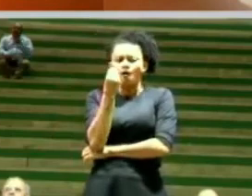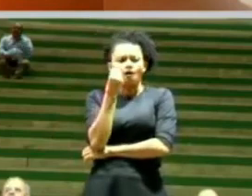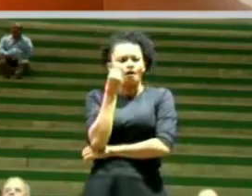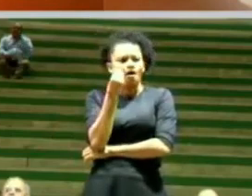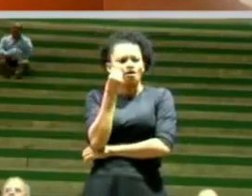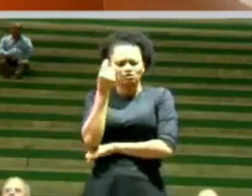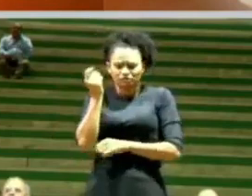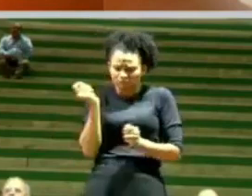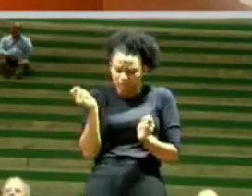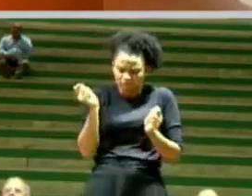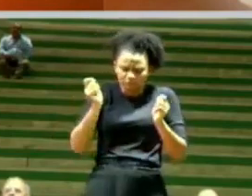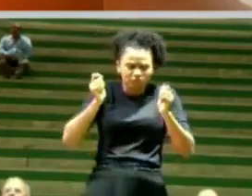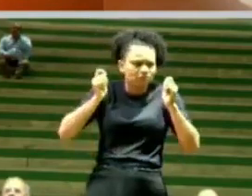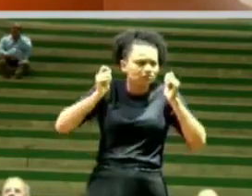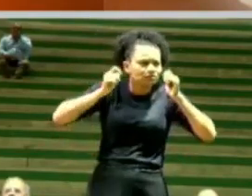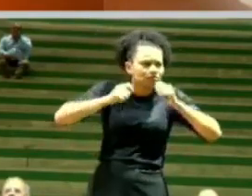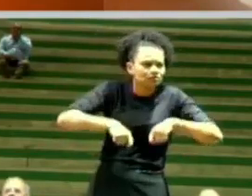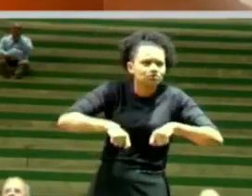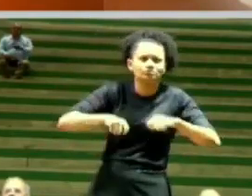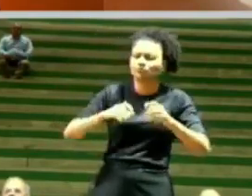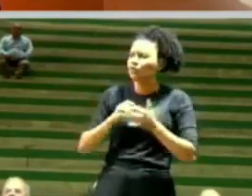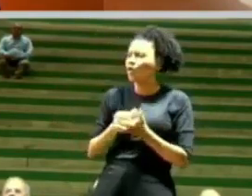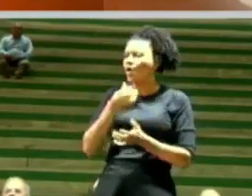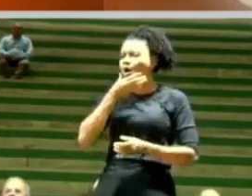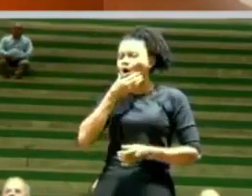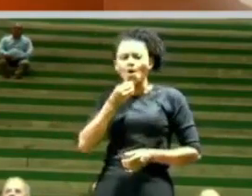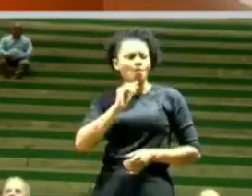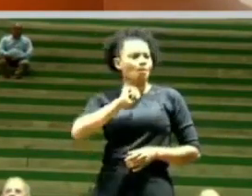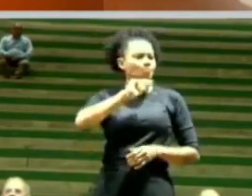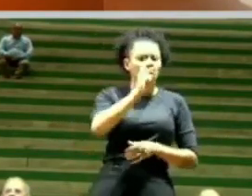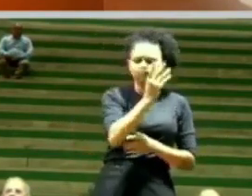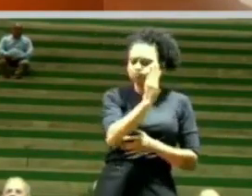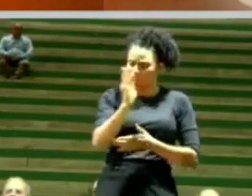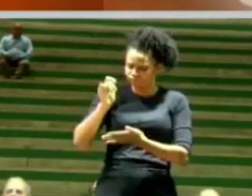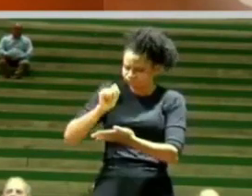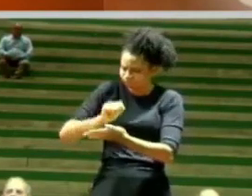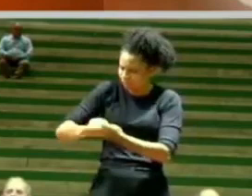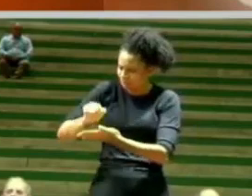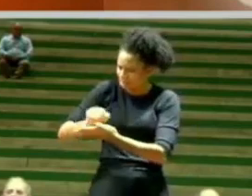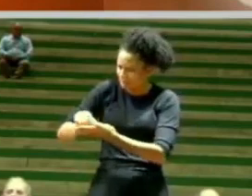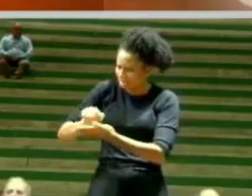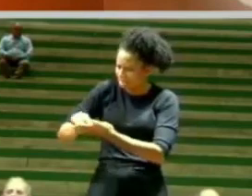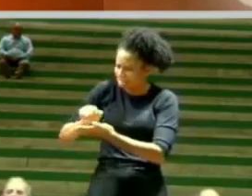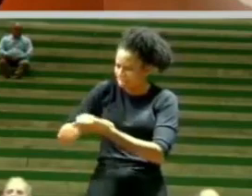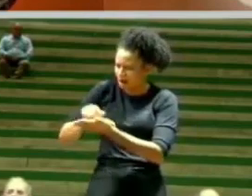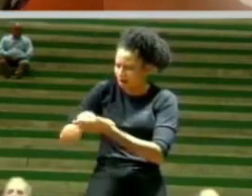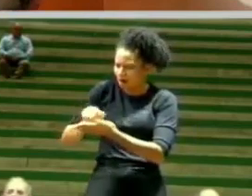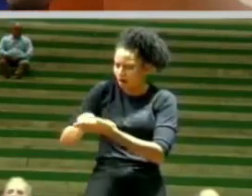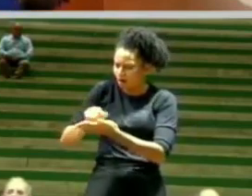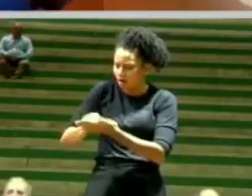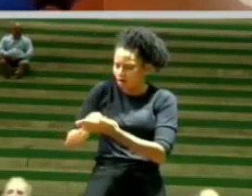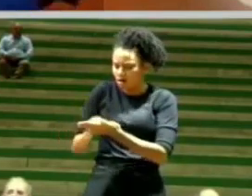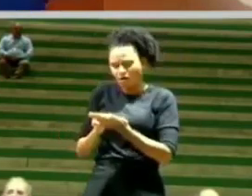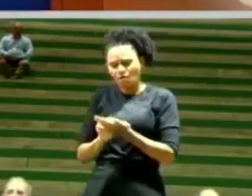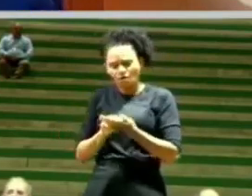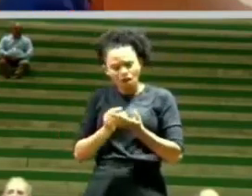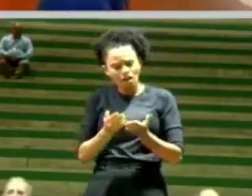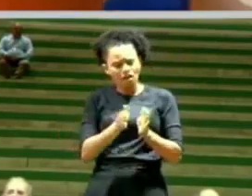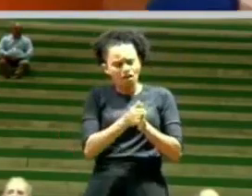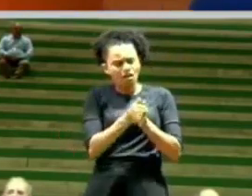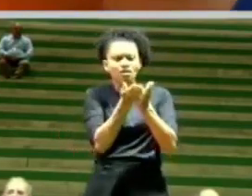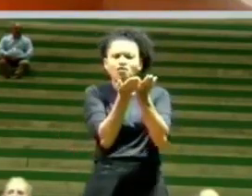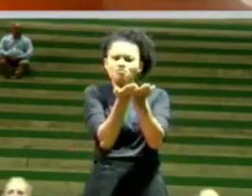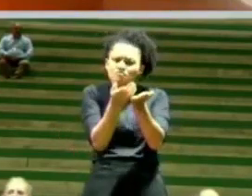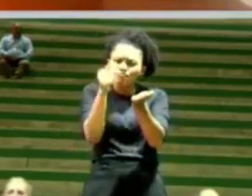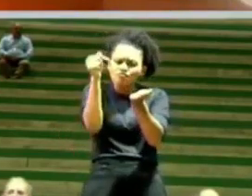a capacidade com que Abacuque escreve e divide o seu livro.